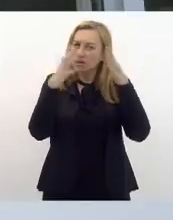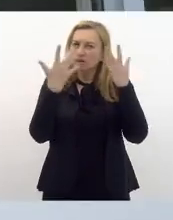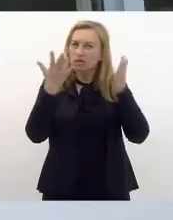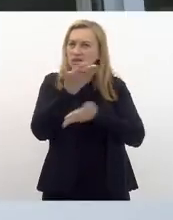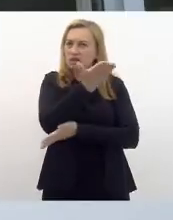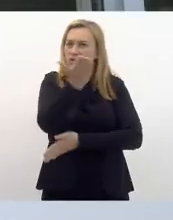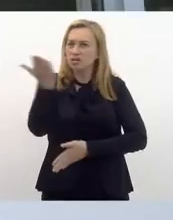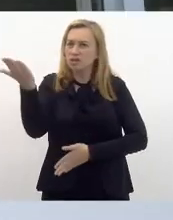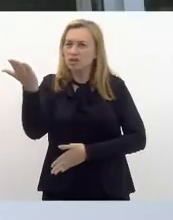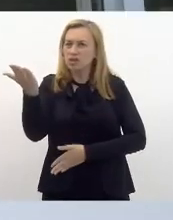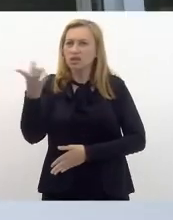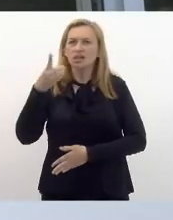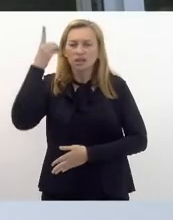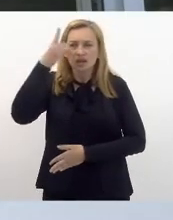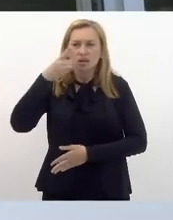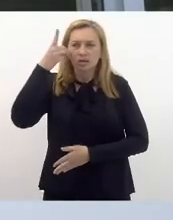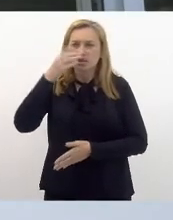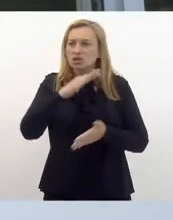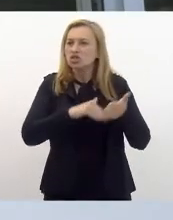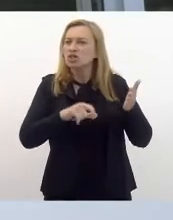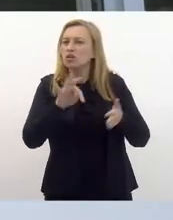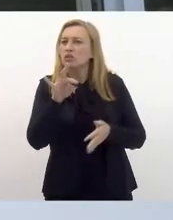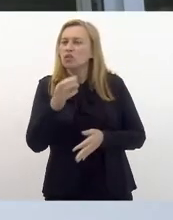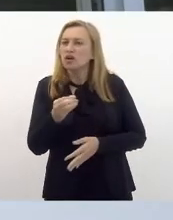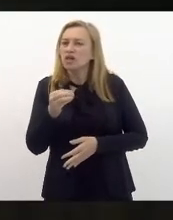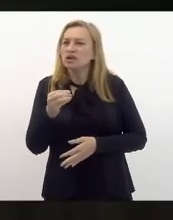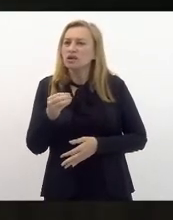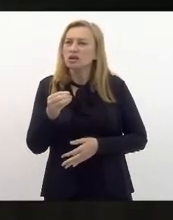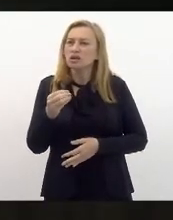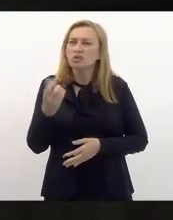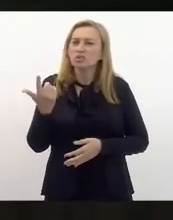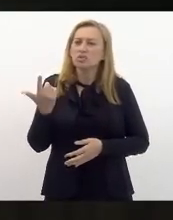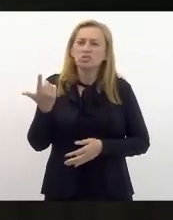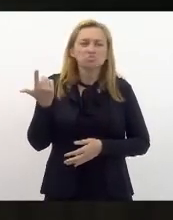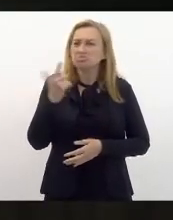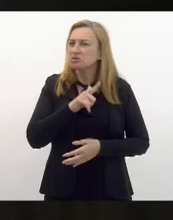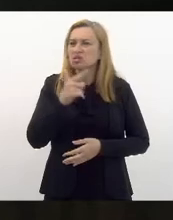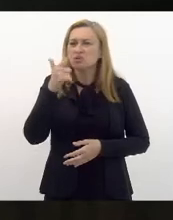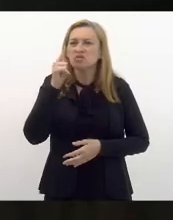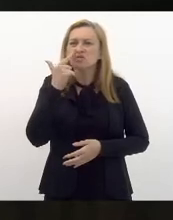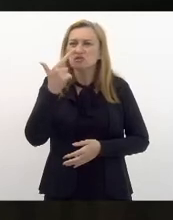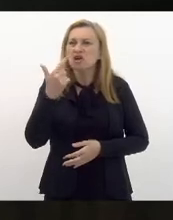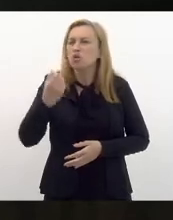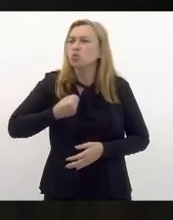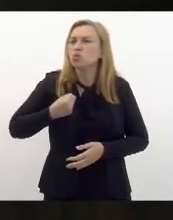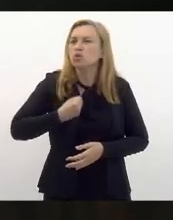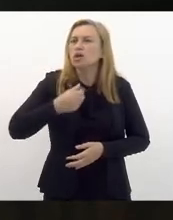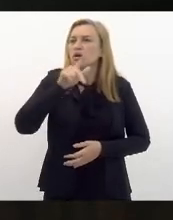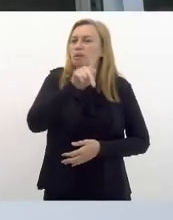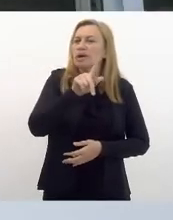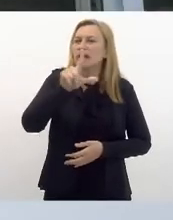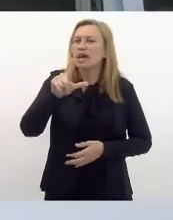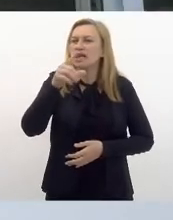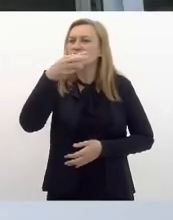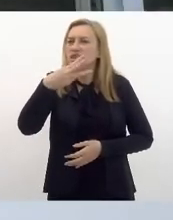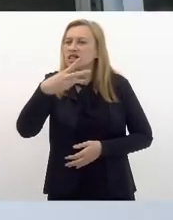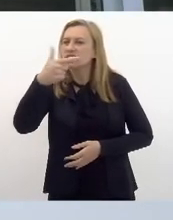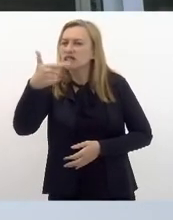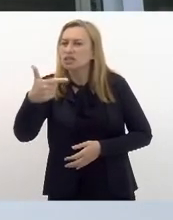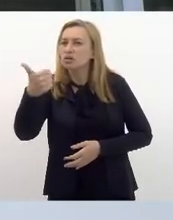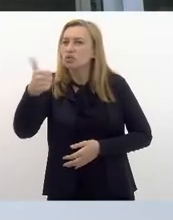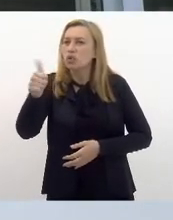aí deputados derrub o vento mas eu não consigo ver o projeto ali embaixo do pl